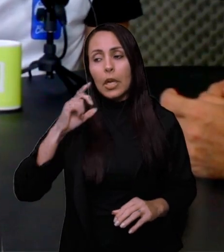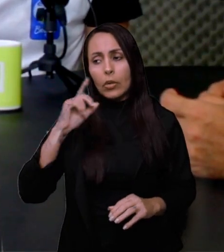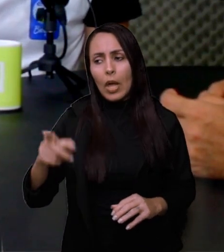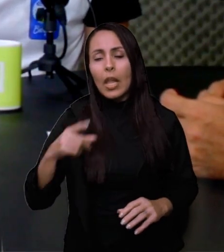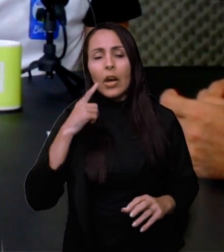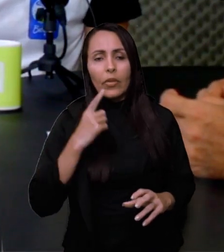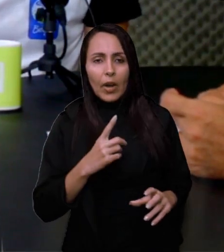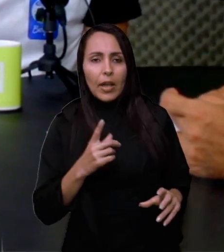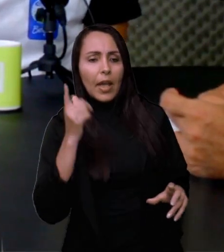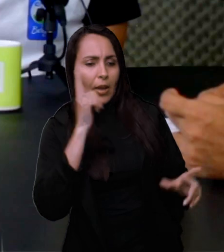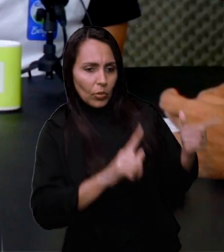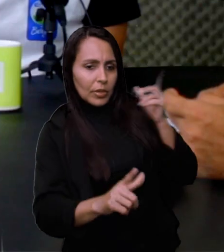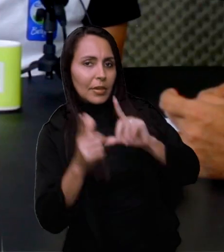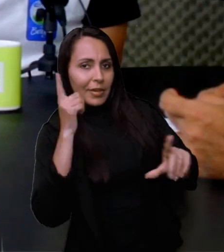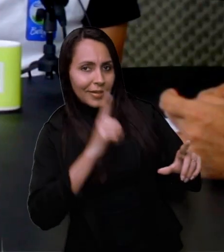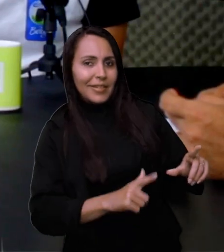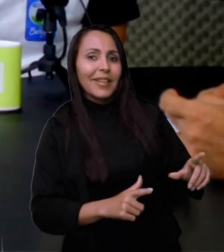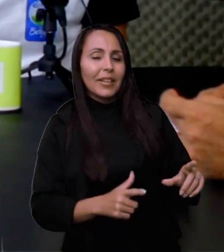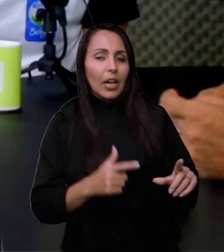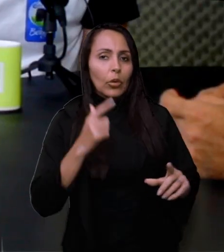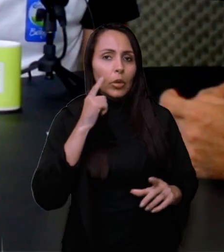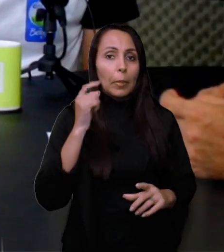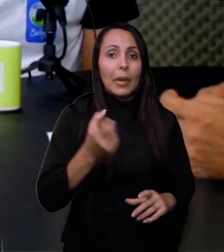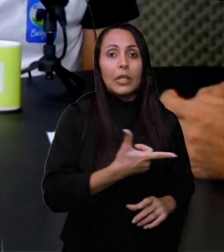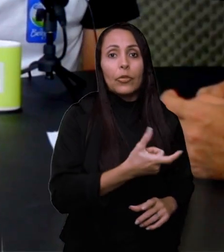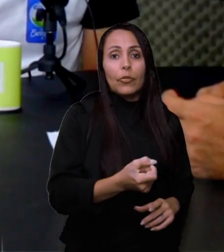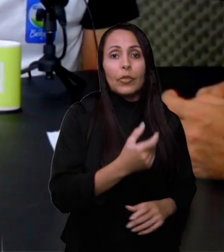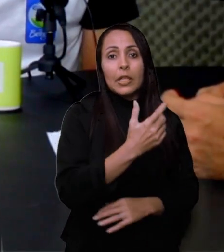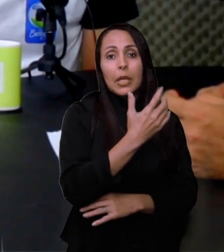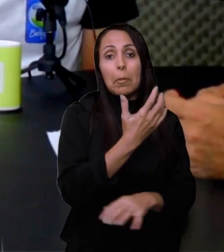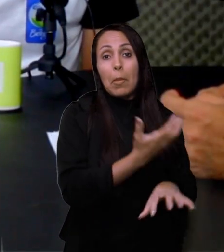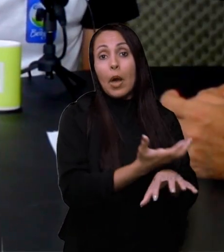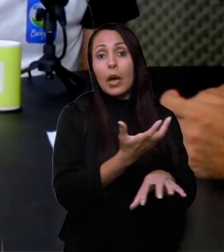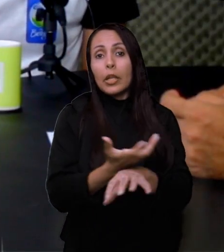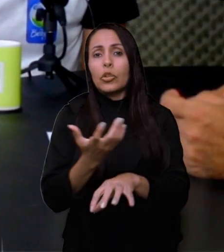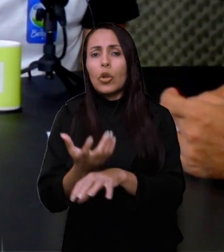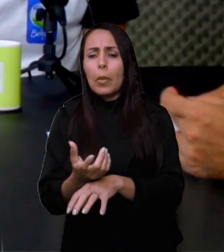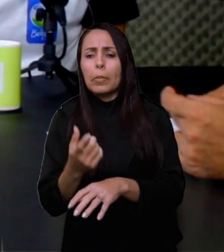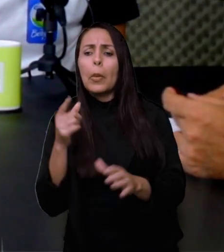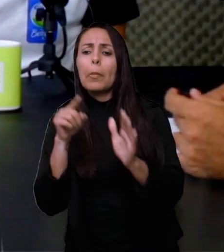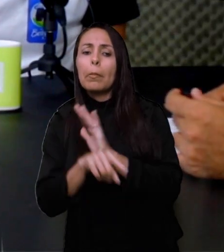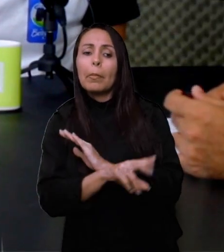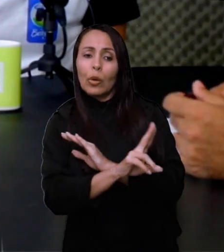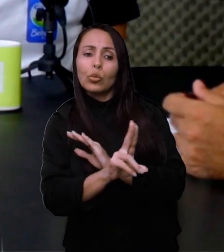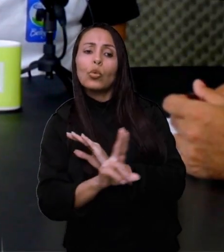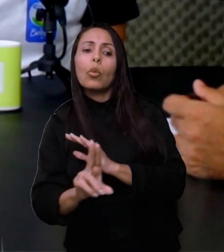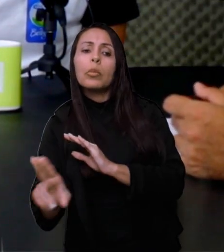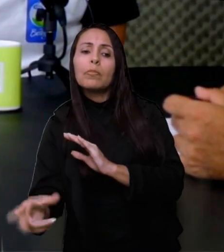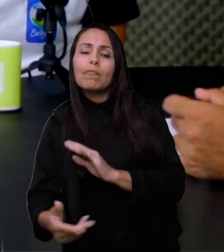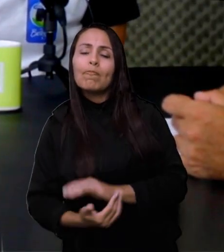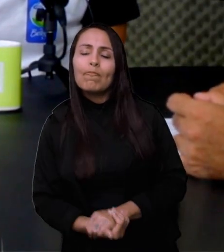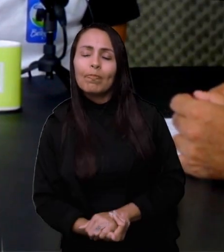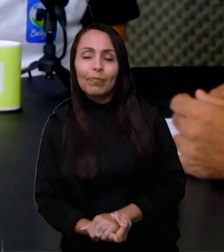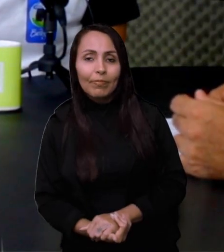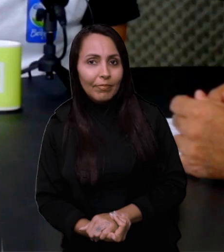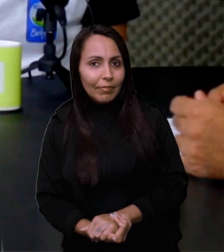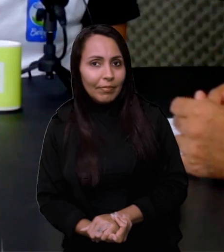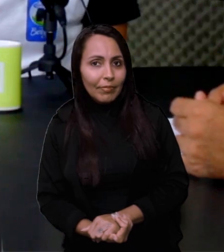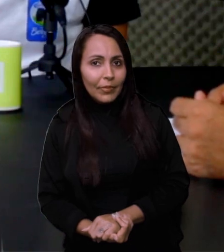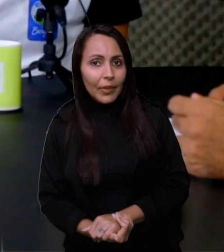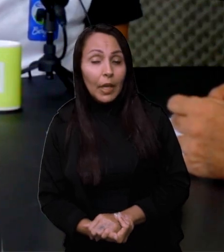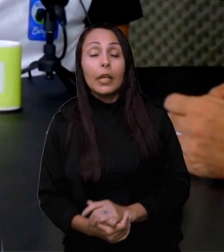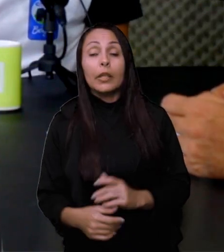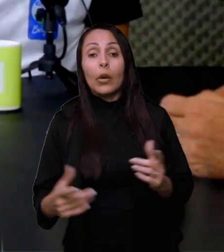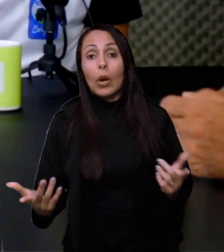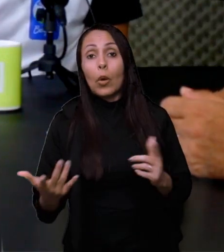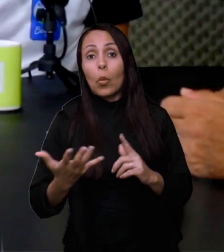maioria. Agora pegue 20 plantas, pergunta o nome dessas plantas. Com certeza, a